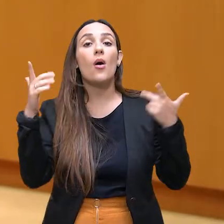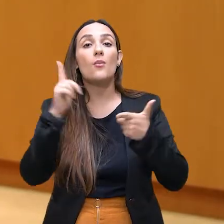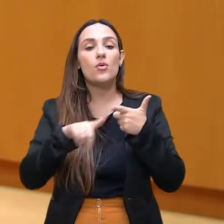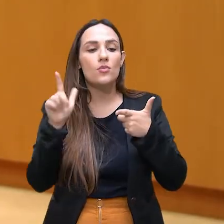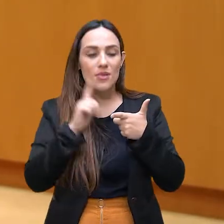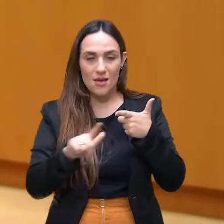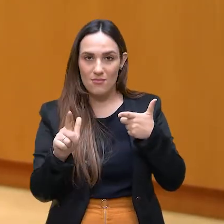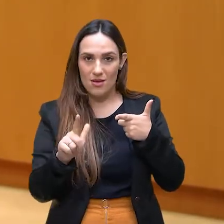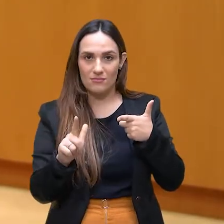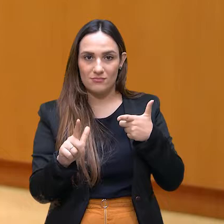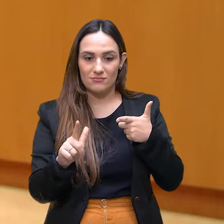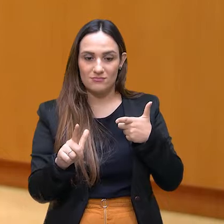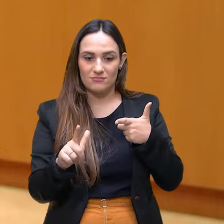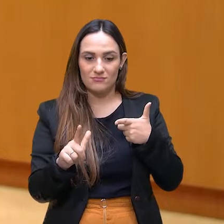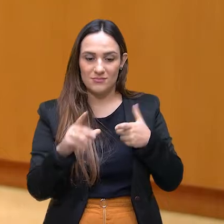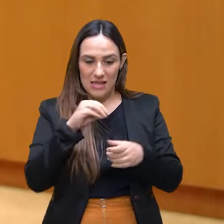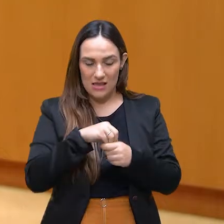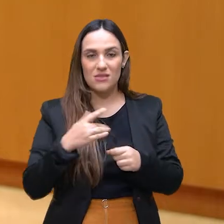judicialização da saúde.